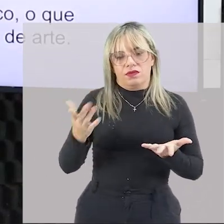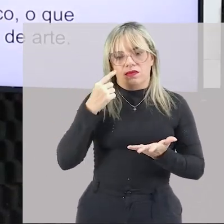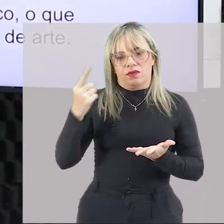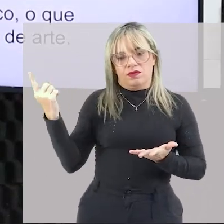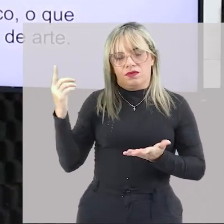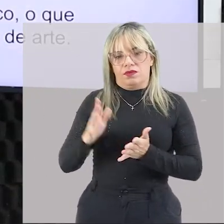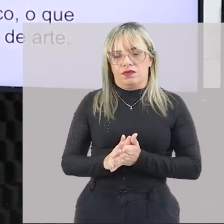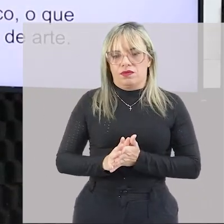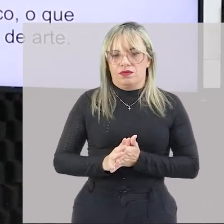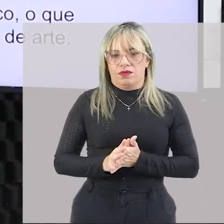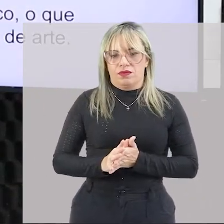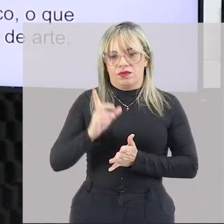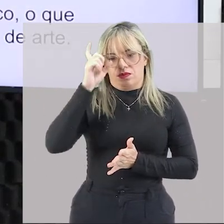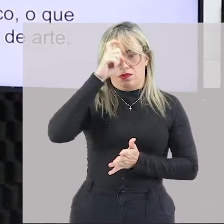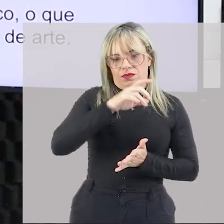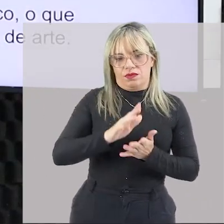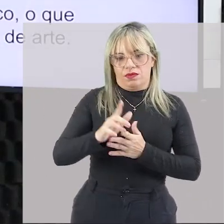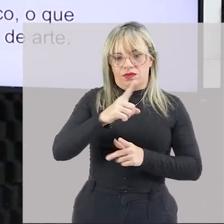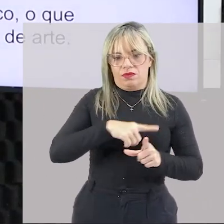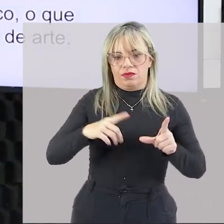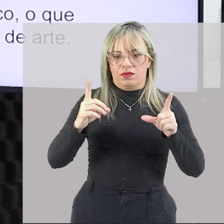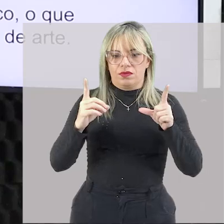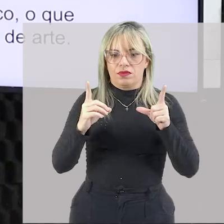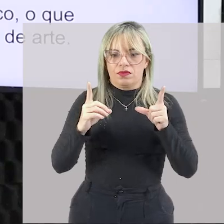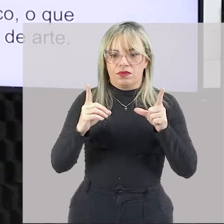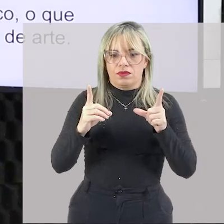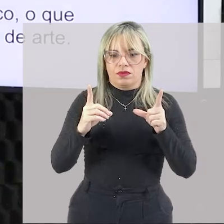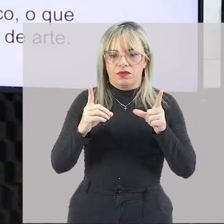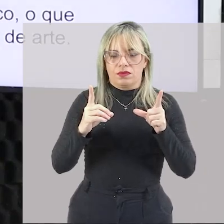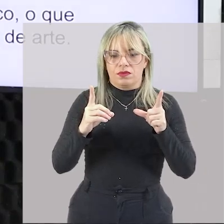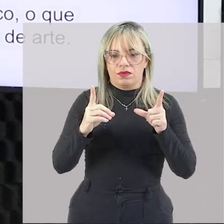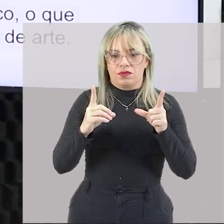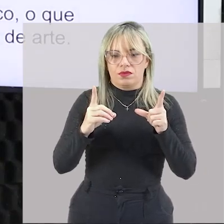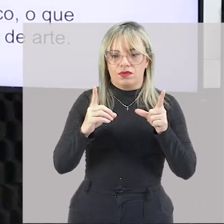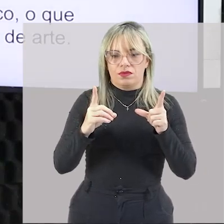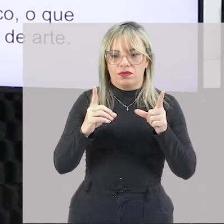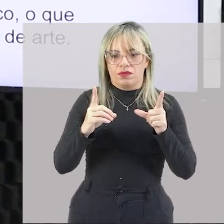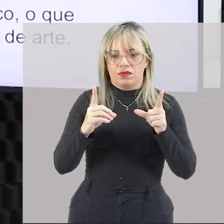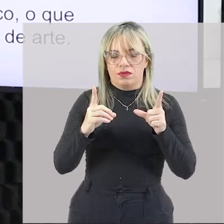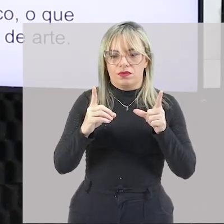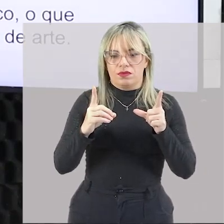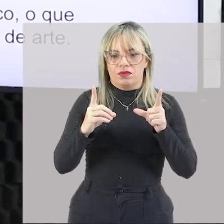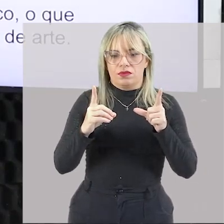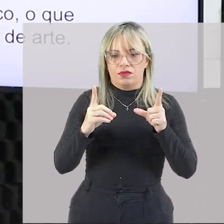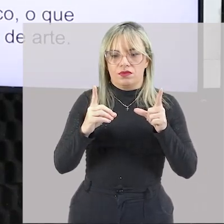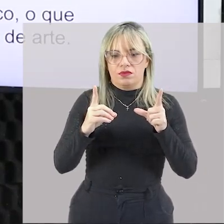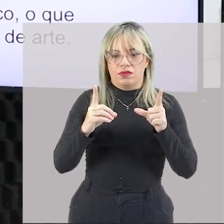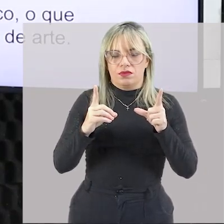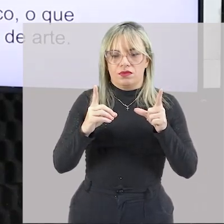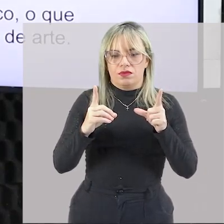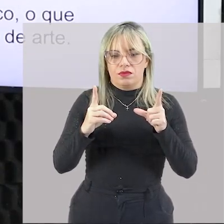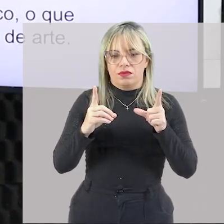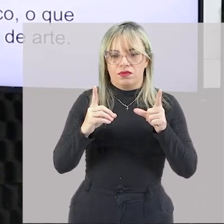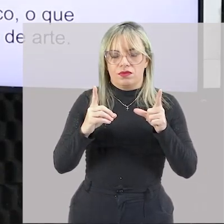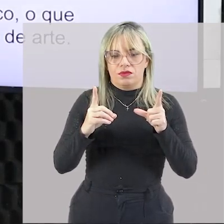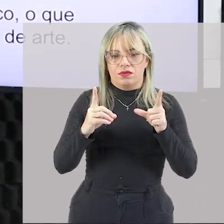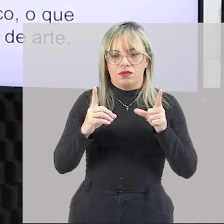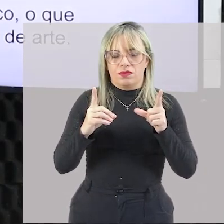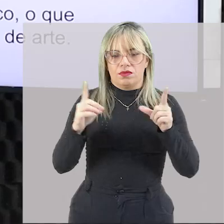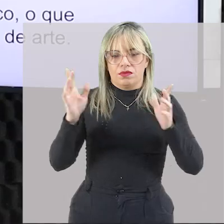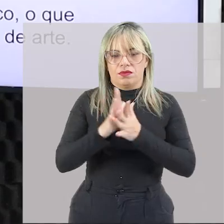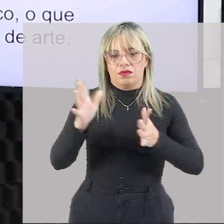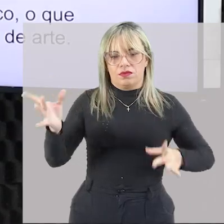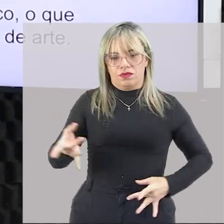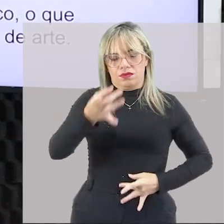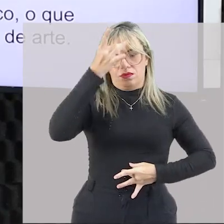improvável. Negociação colaborativa de sentidos entre o artista e a pessoa com quem interage. Bom, a performance,